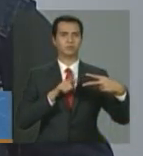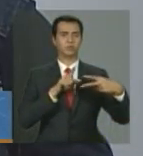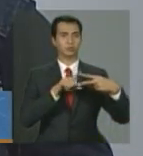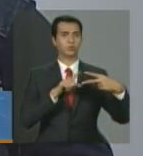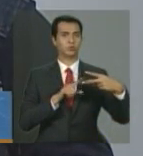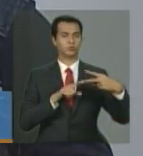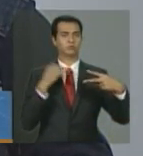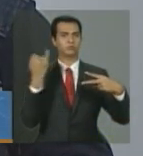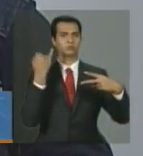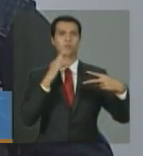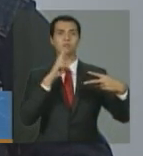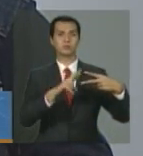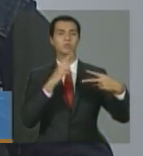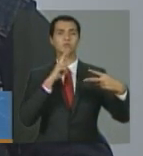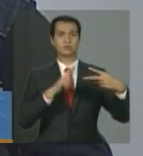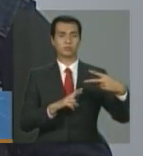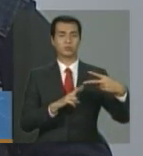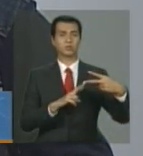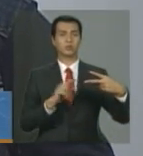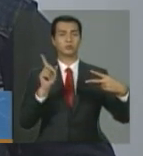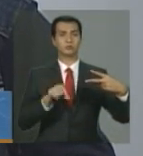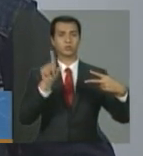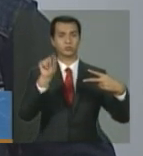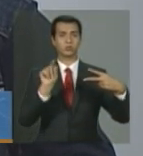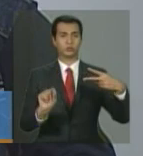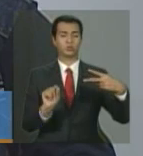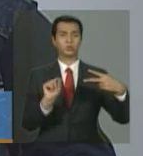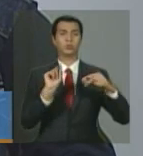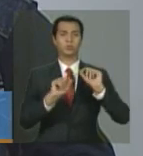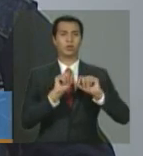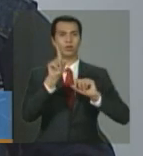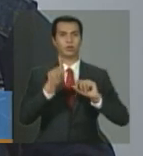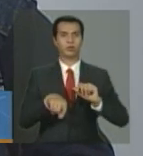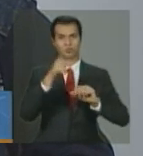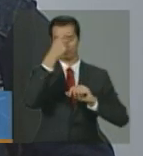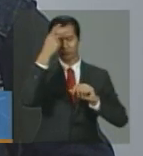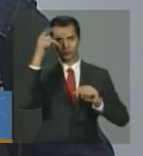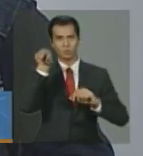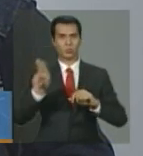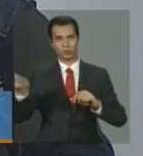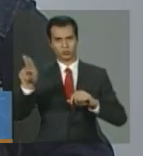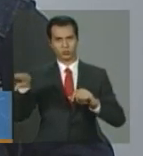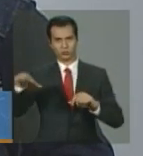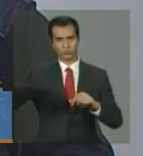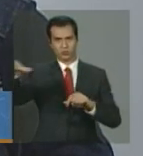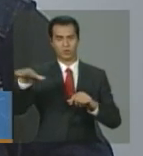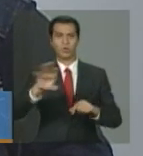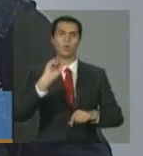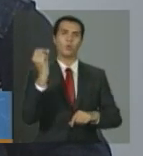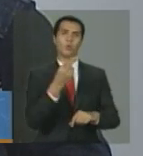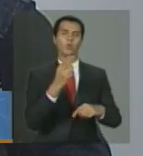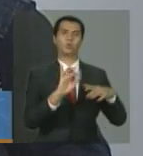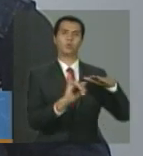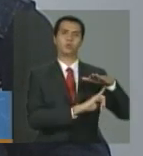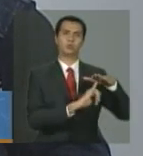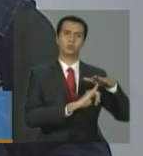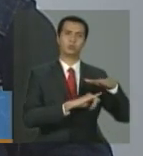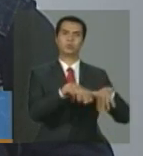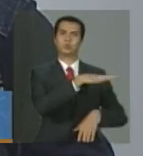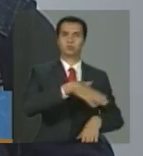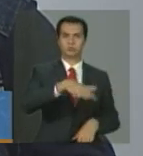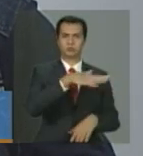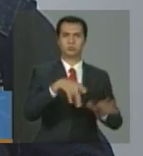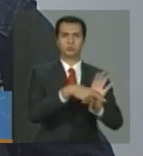momentos de resposta Duas escolhas que podem ser feitas que é o próprio usuário ou a entidade de organizações de